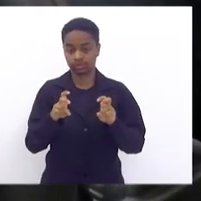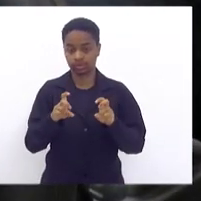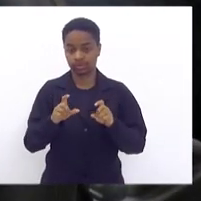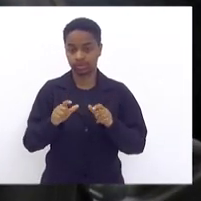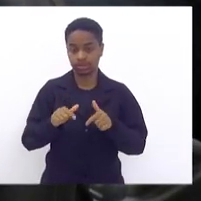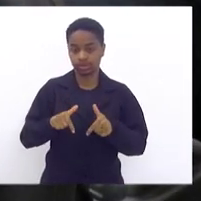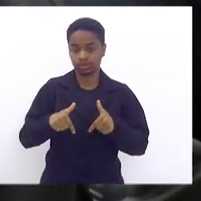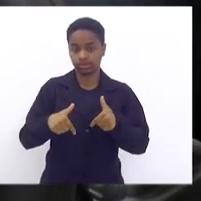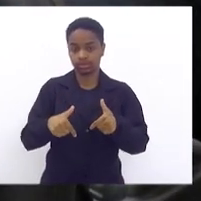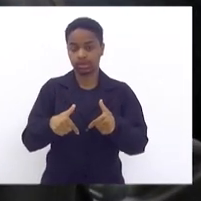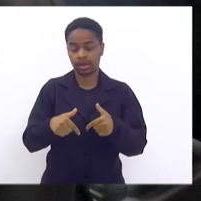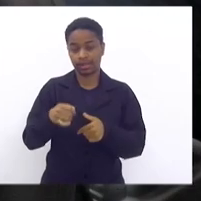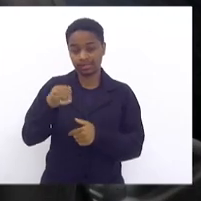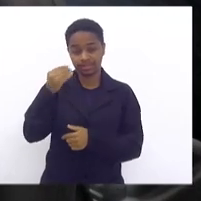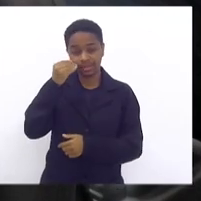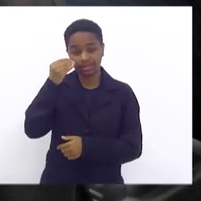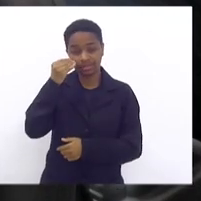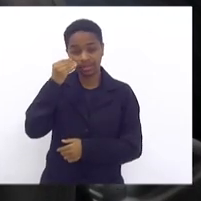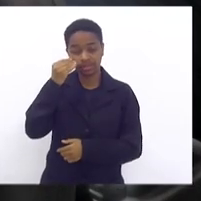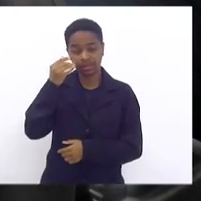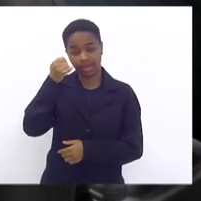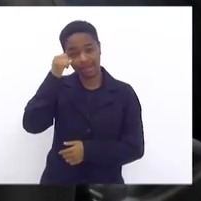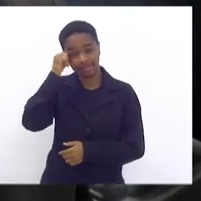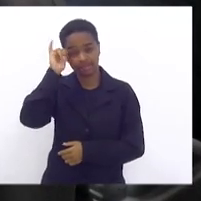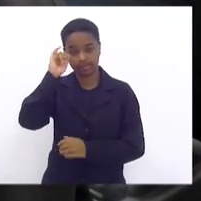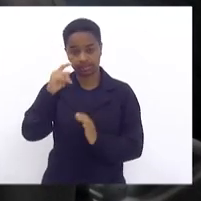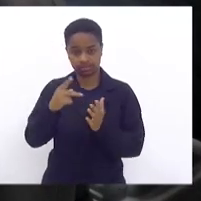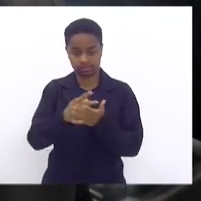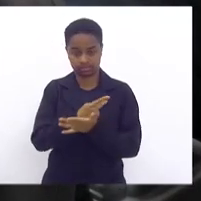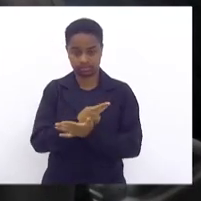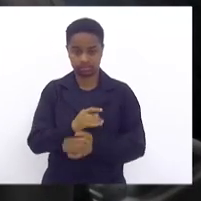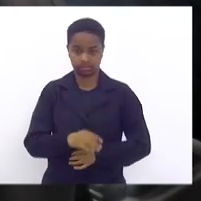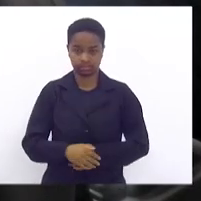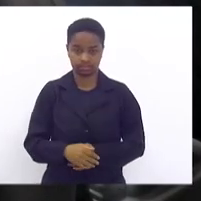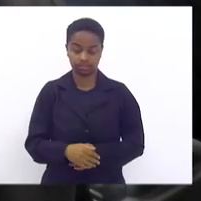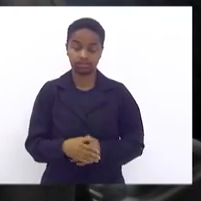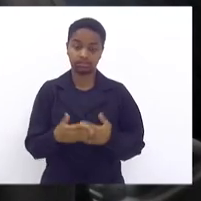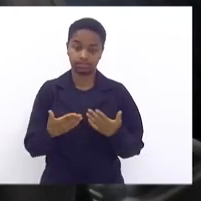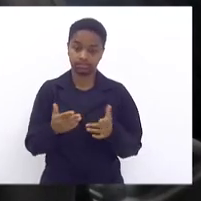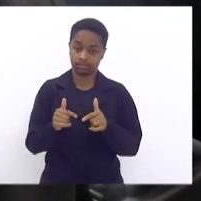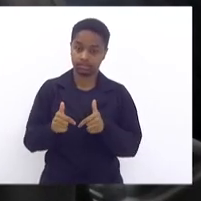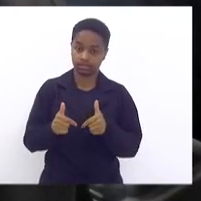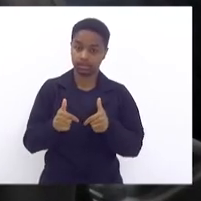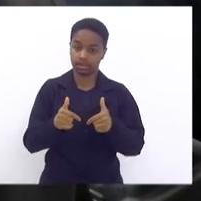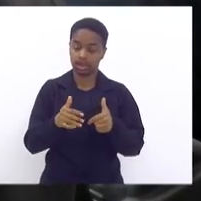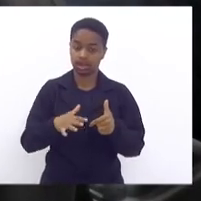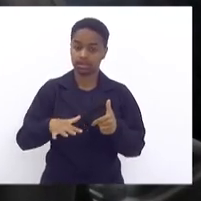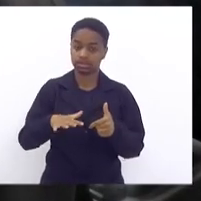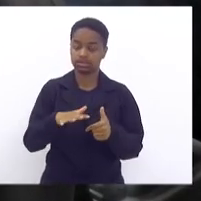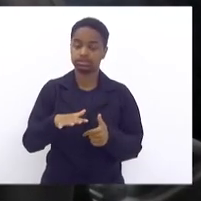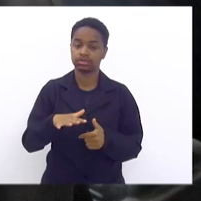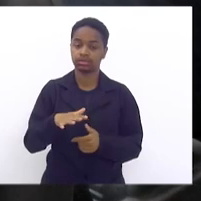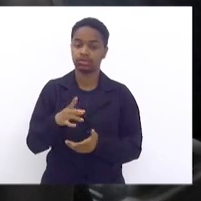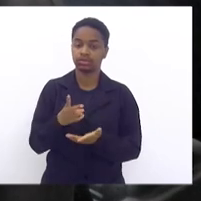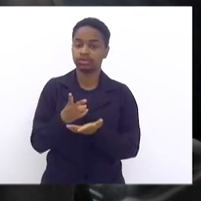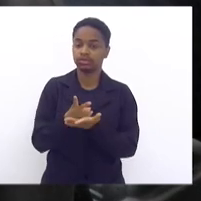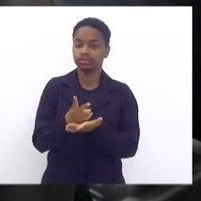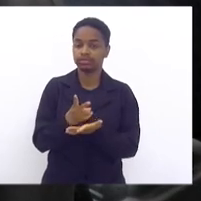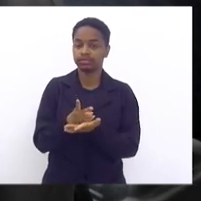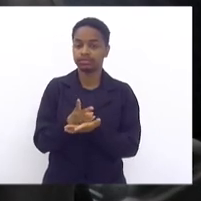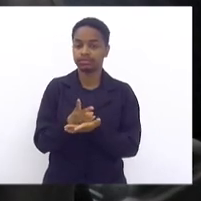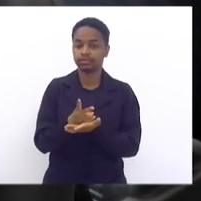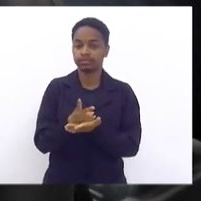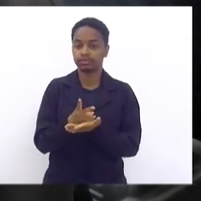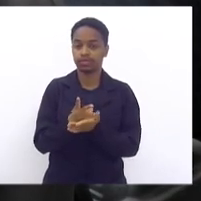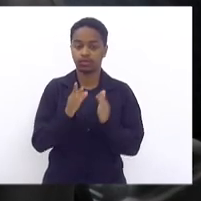preventivas, que eu acho que seria relevantes. Embora essas medidas preventivas, elas sejam sempre, né, para